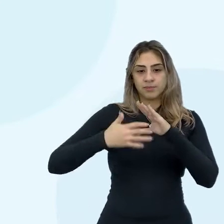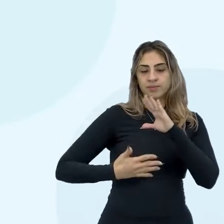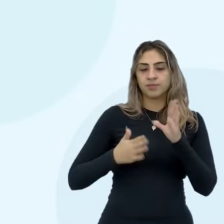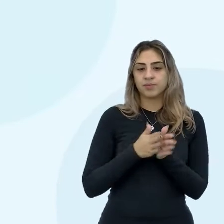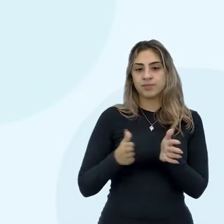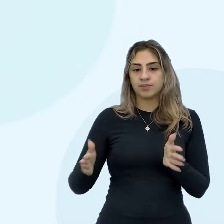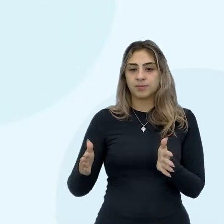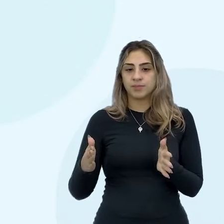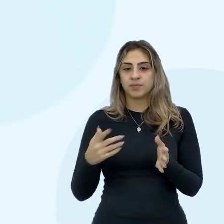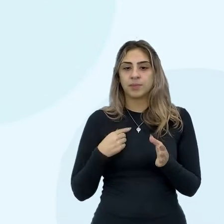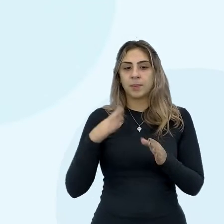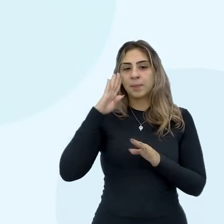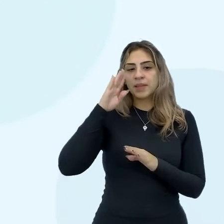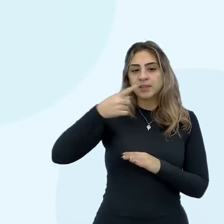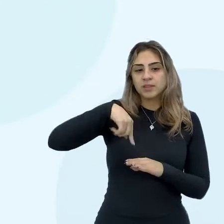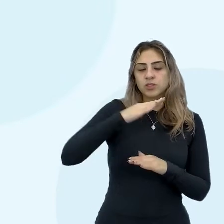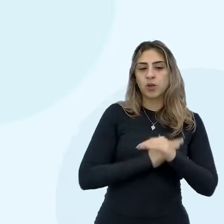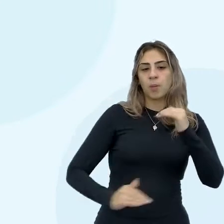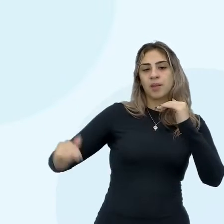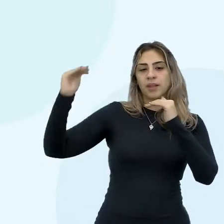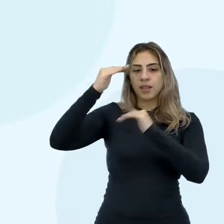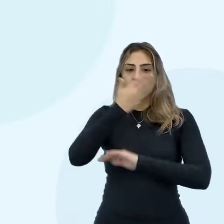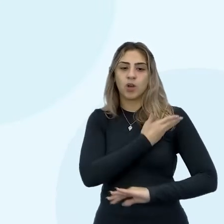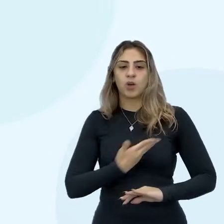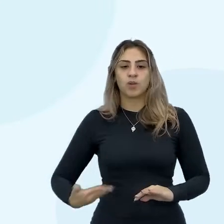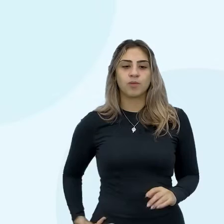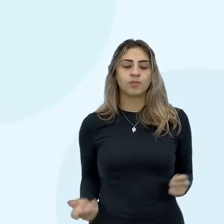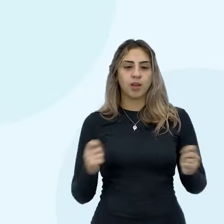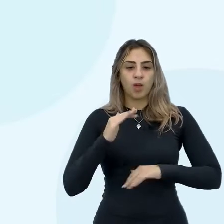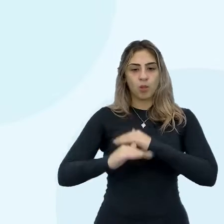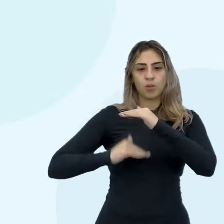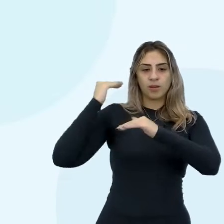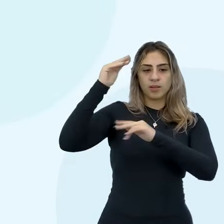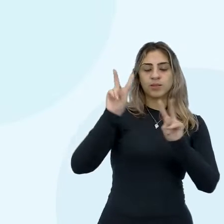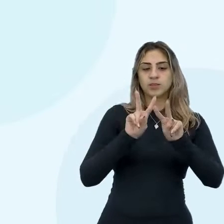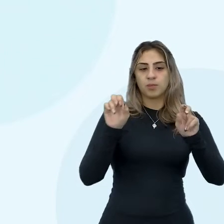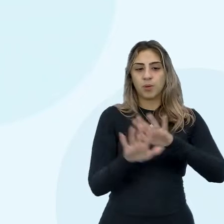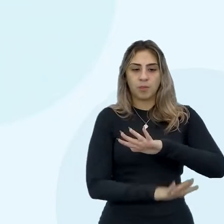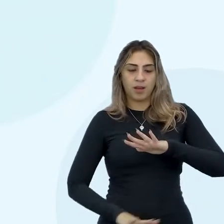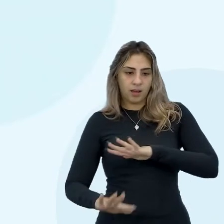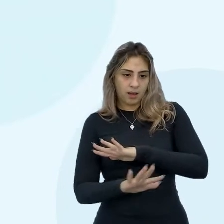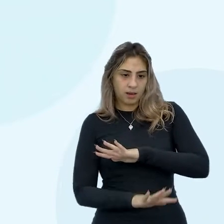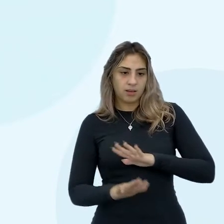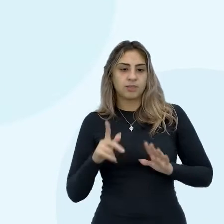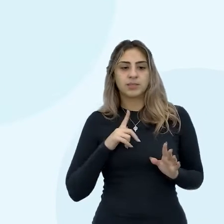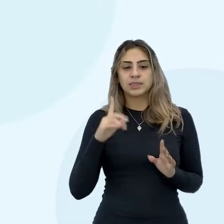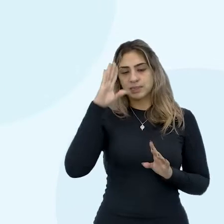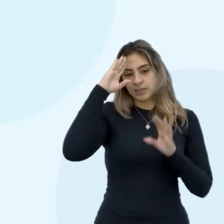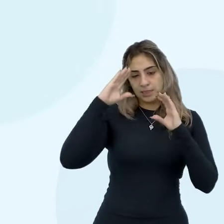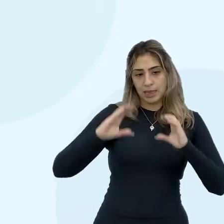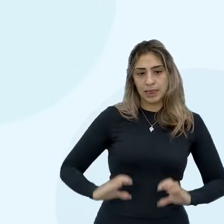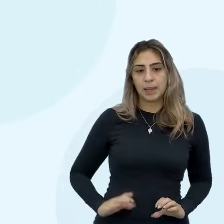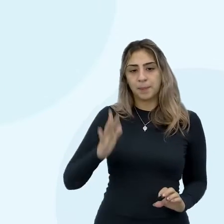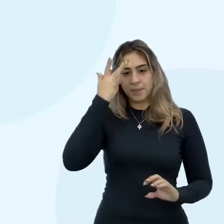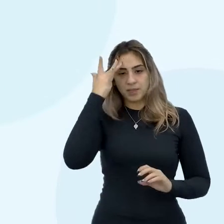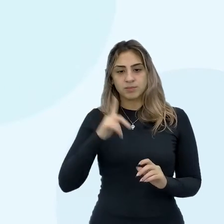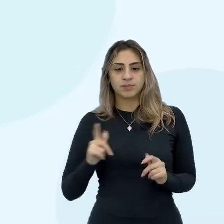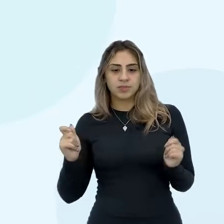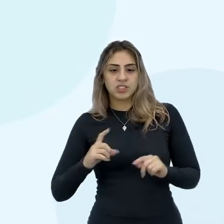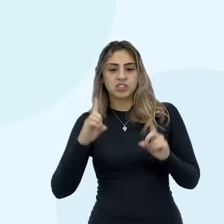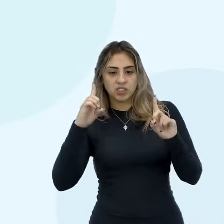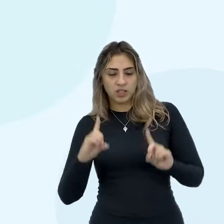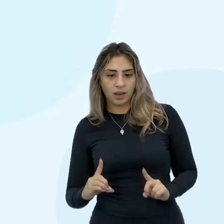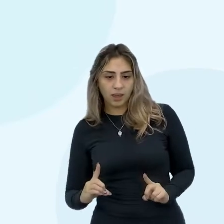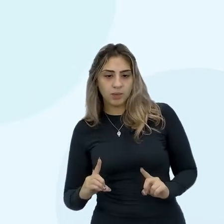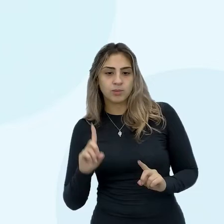seguintes princípios: soberania, né? O governo possui autoridade sobre uma área; cidadania, as pessoas possuem direitos,